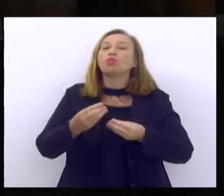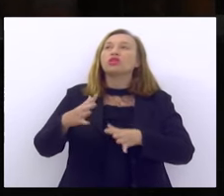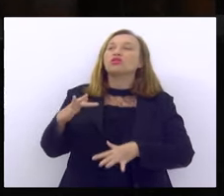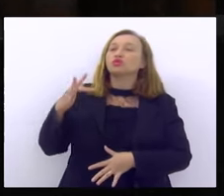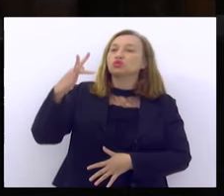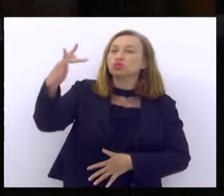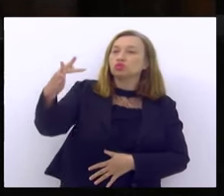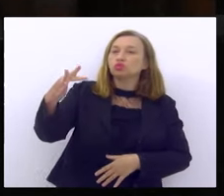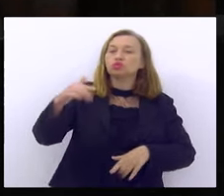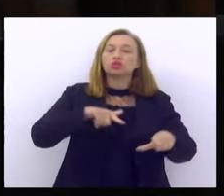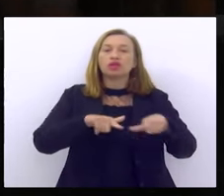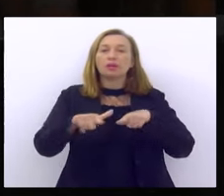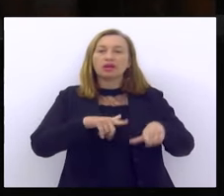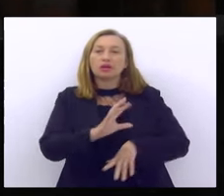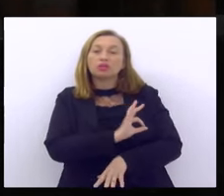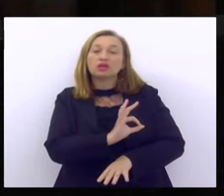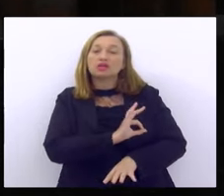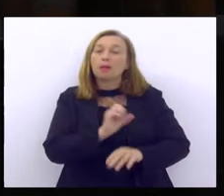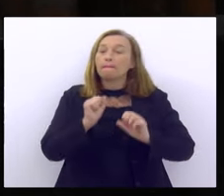futuras operações, de fato, podem